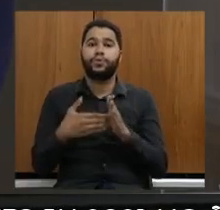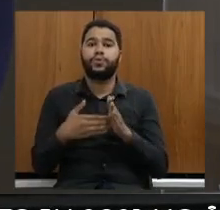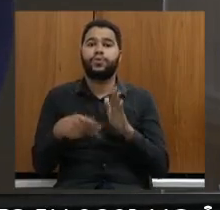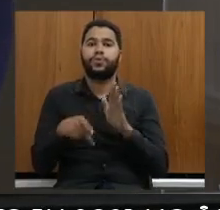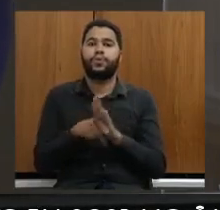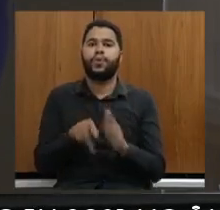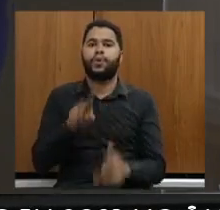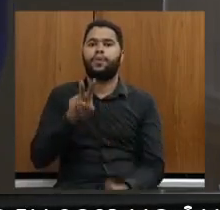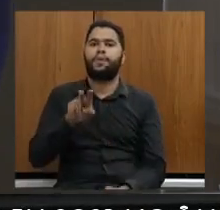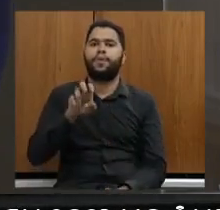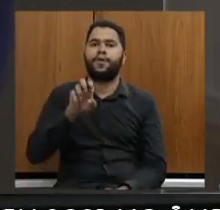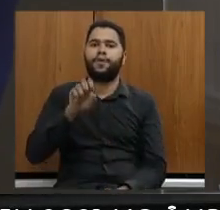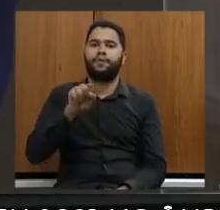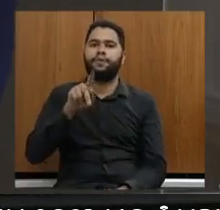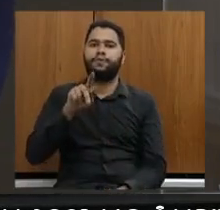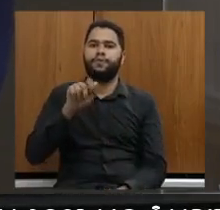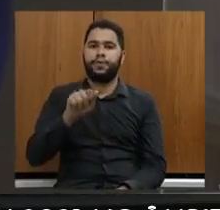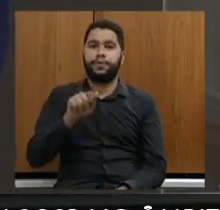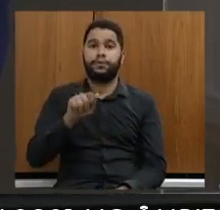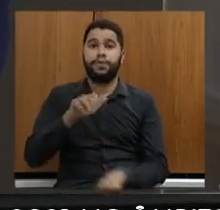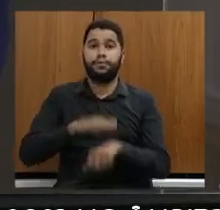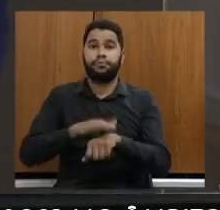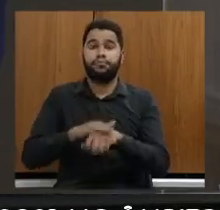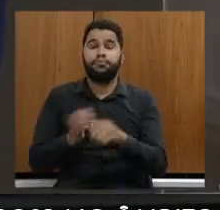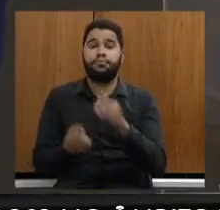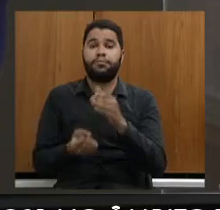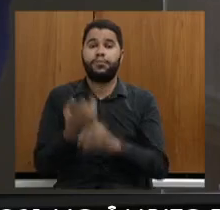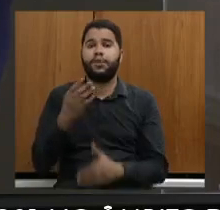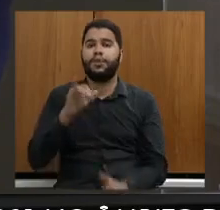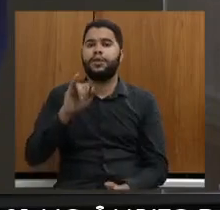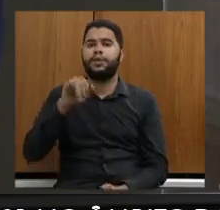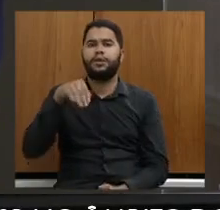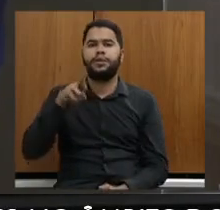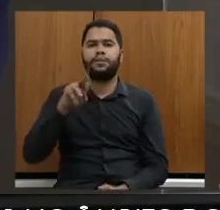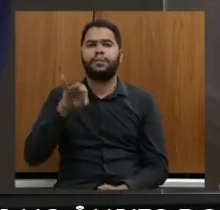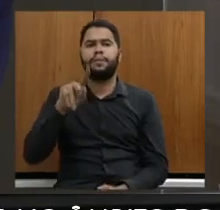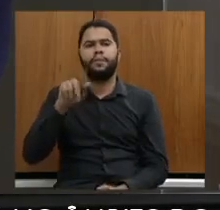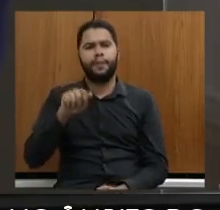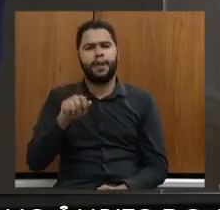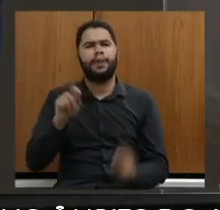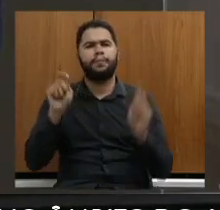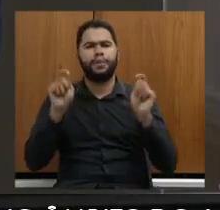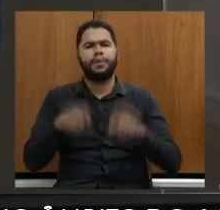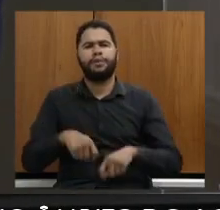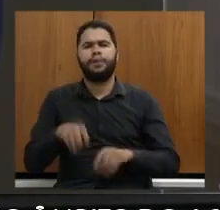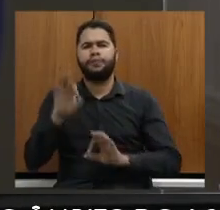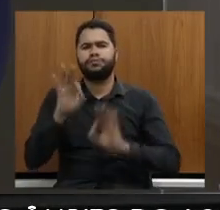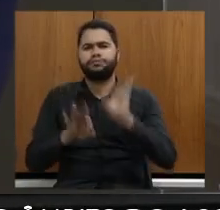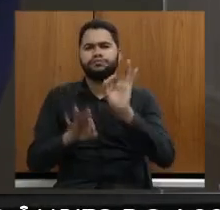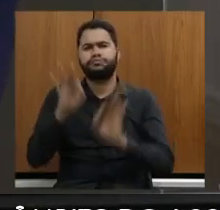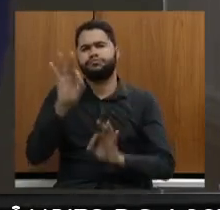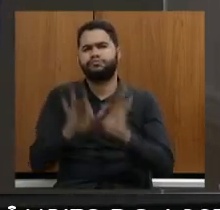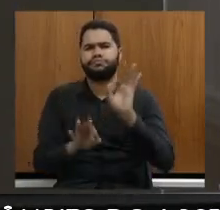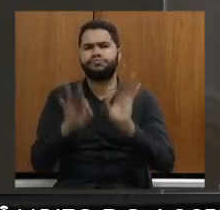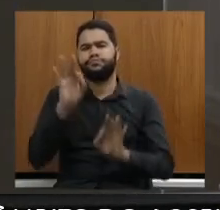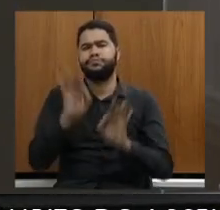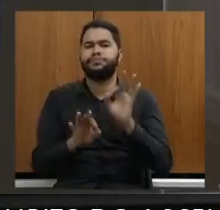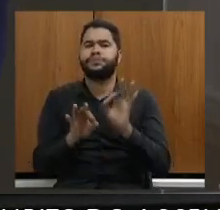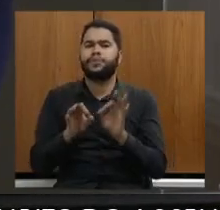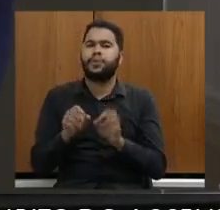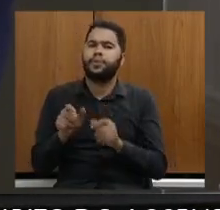vespas para produzida na própria Embrapa e qual e qualquer nome é produtores tem condição desmontar esses